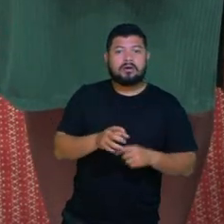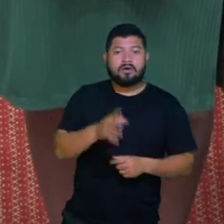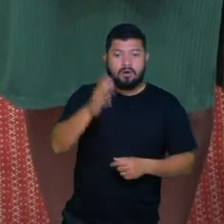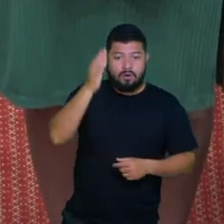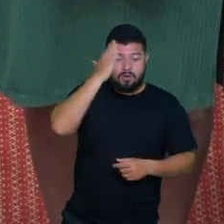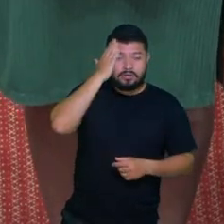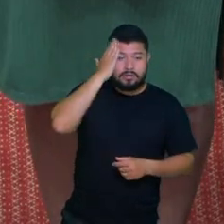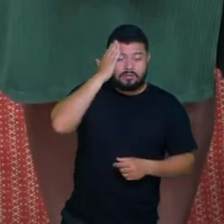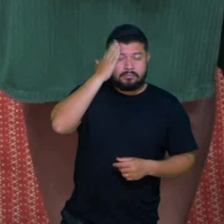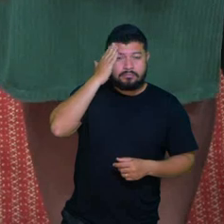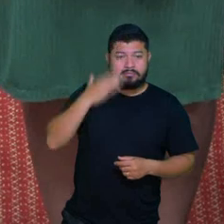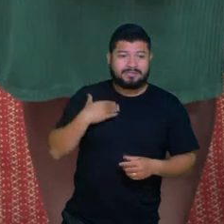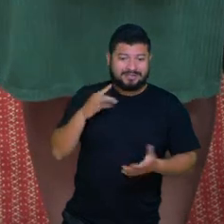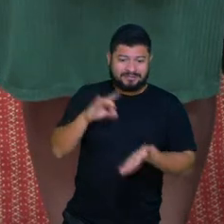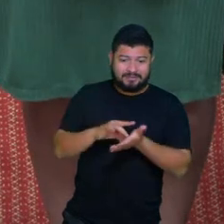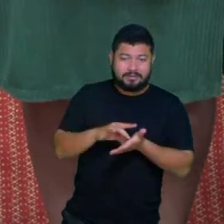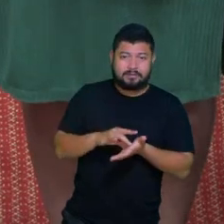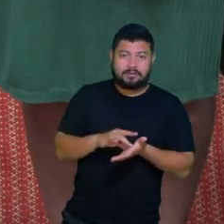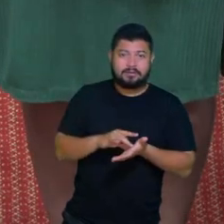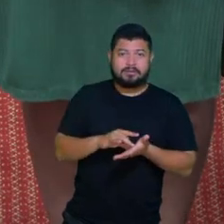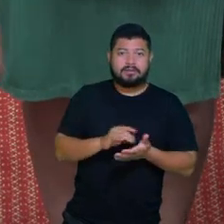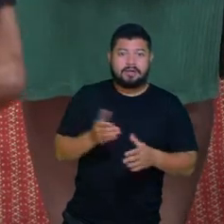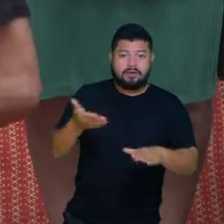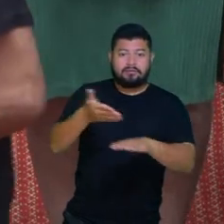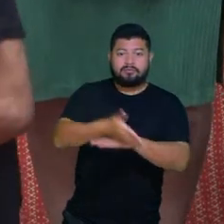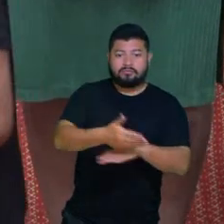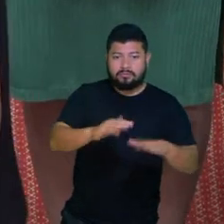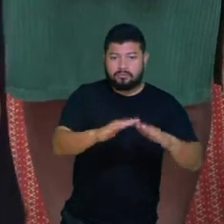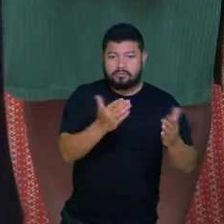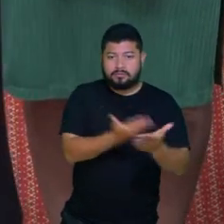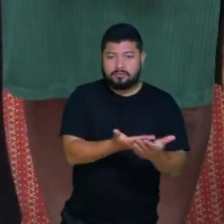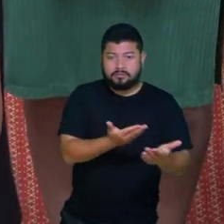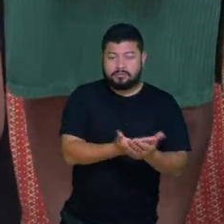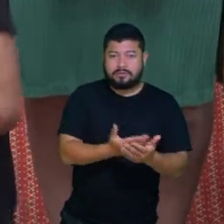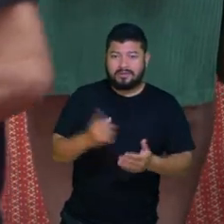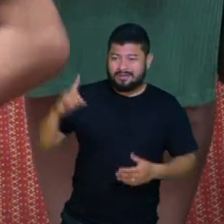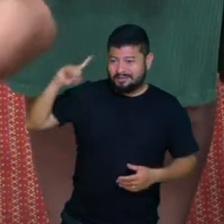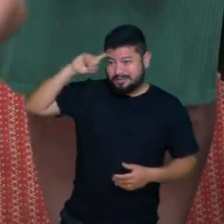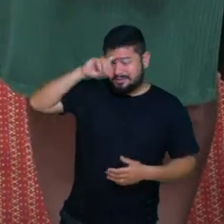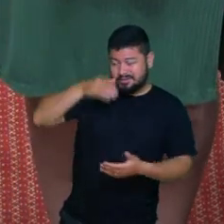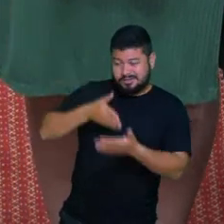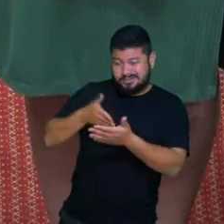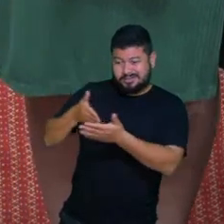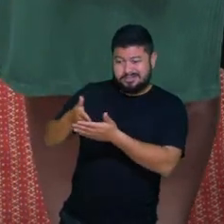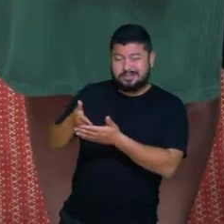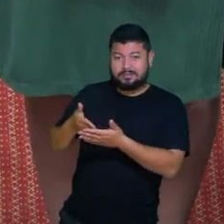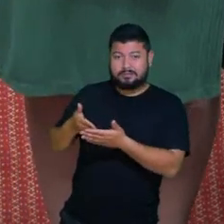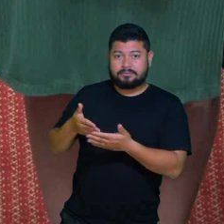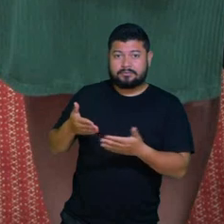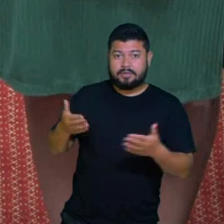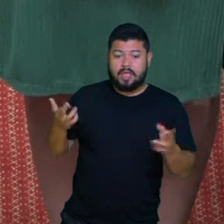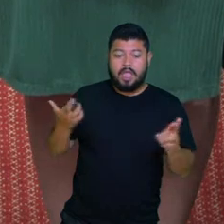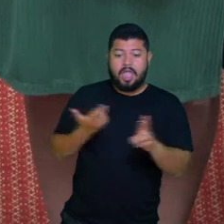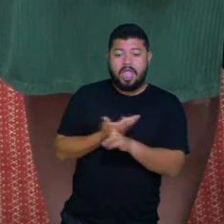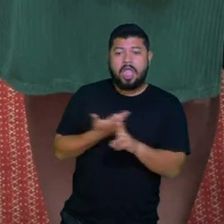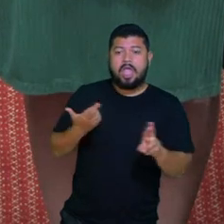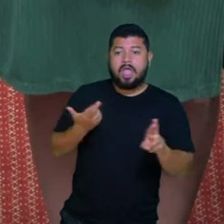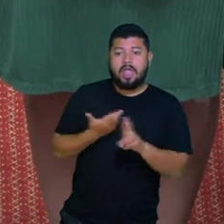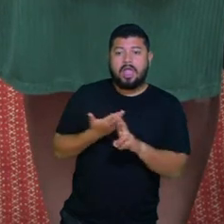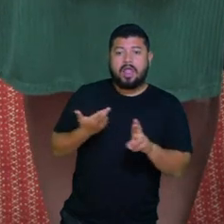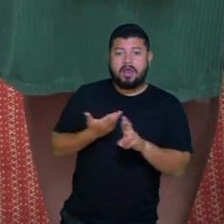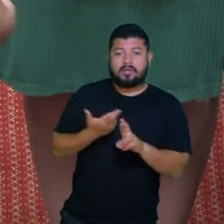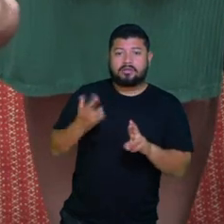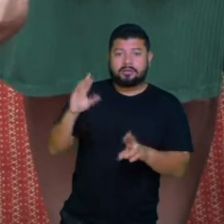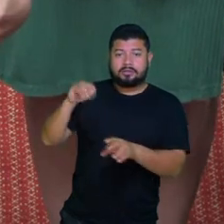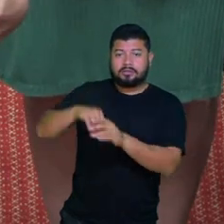docente e foi pra escola dificuldade eh de relação dentro de uma escola